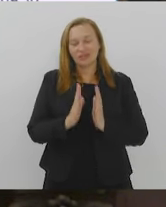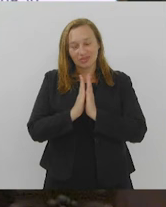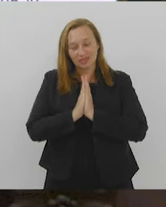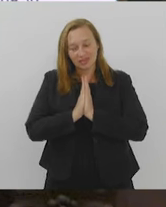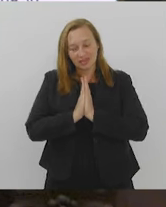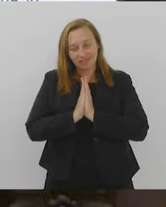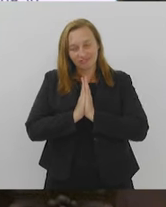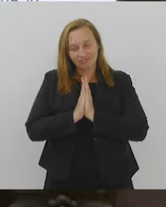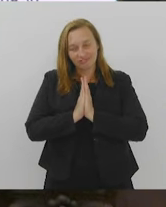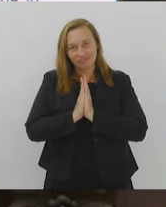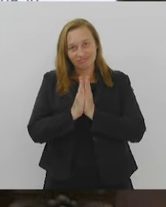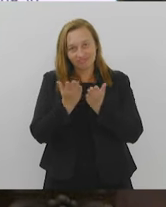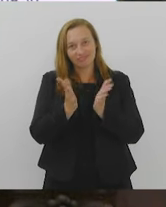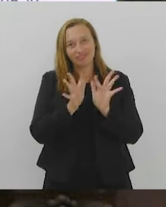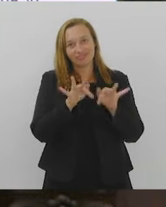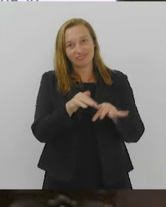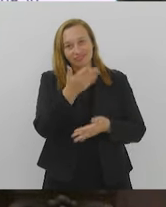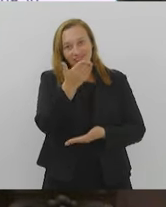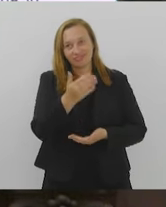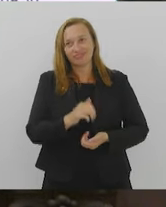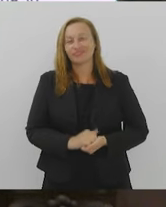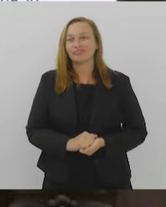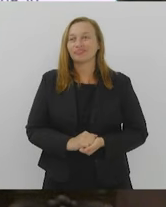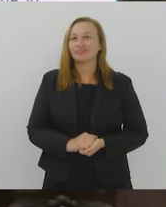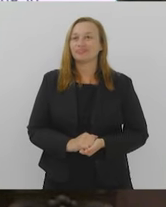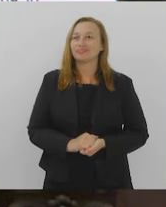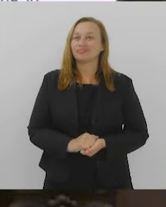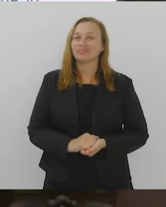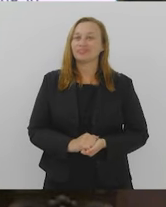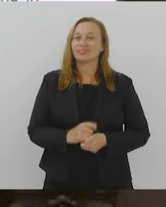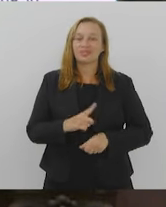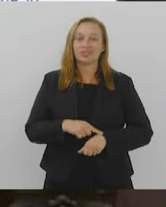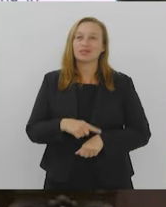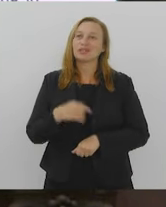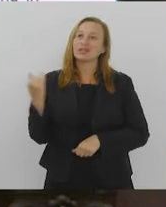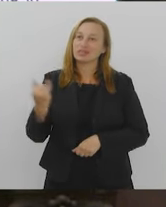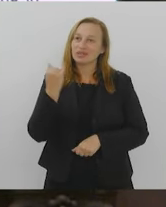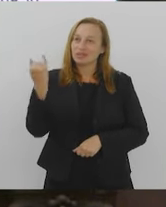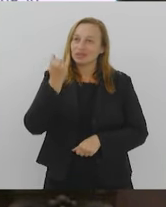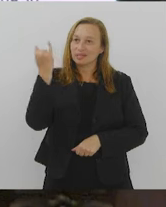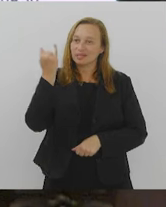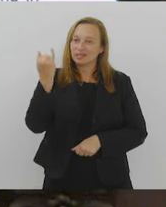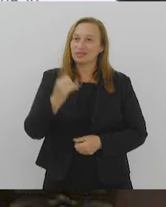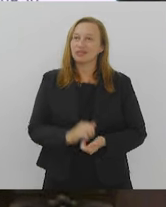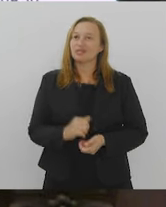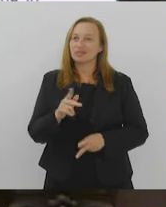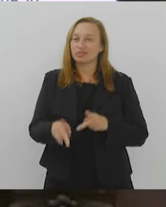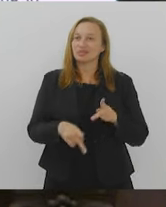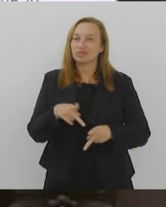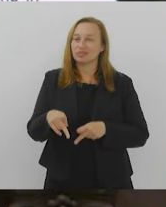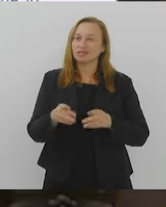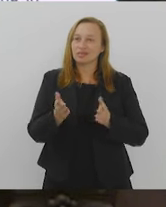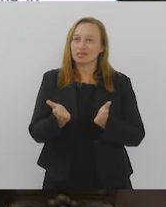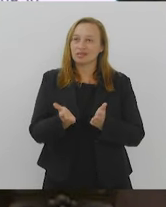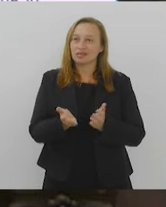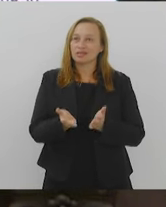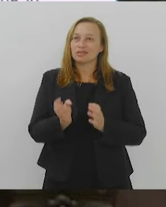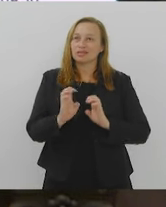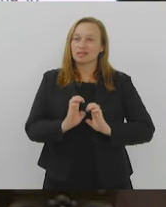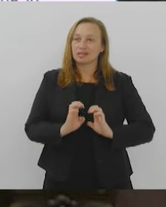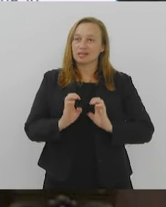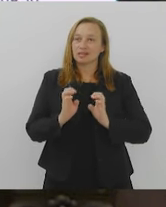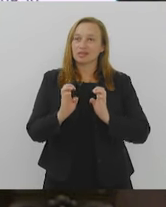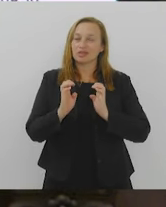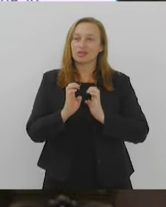oração encerrando essa cerimônia tão importante para o povo evangélico do Estado do Rio de Janeiro e do